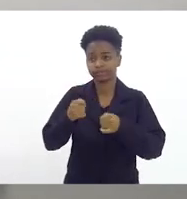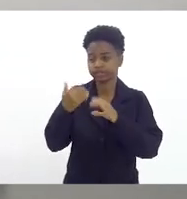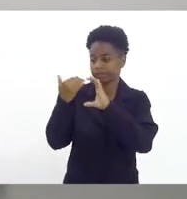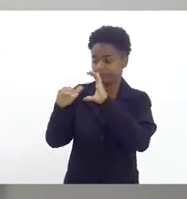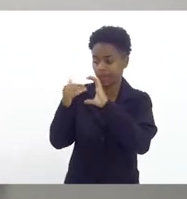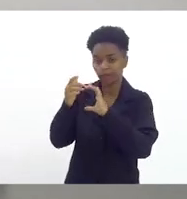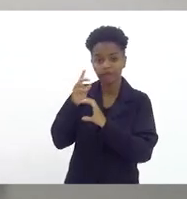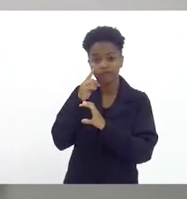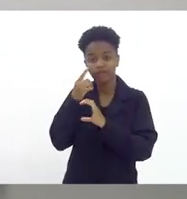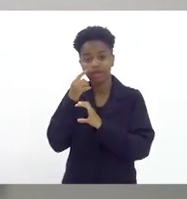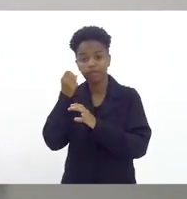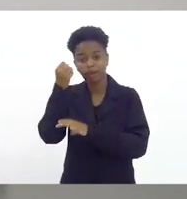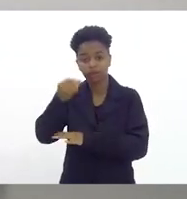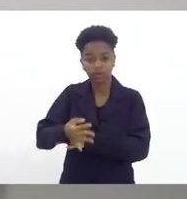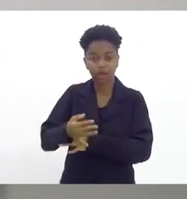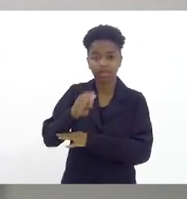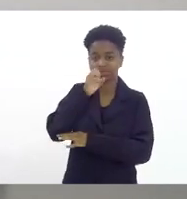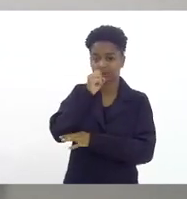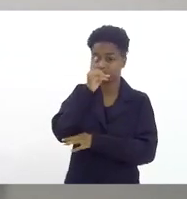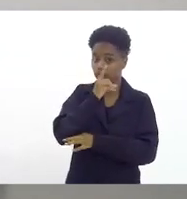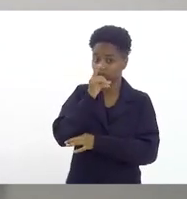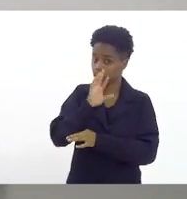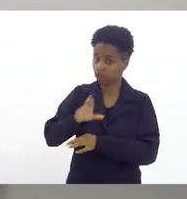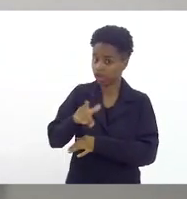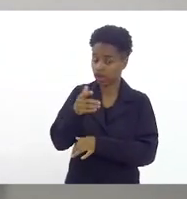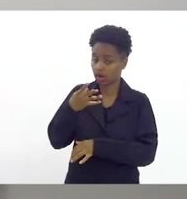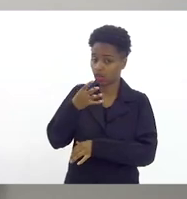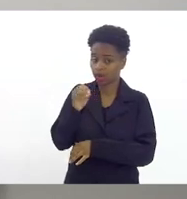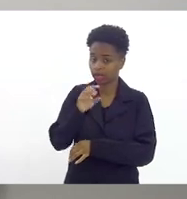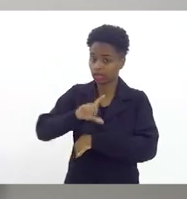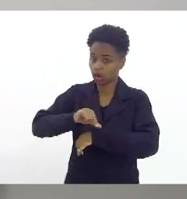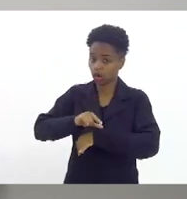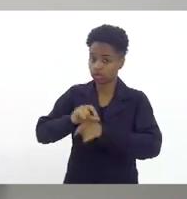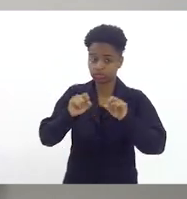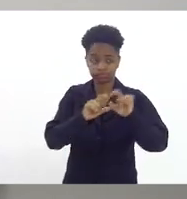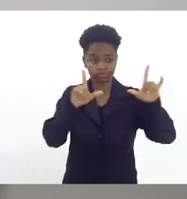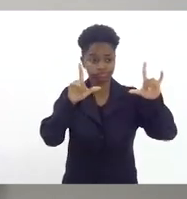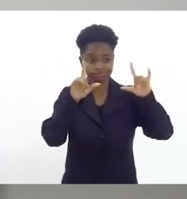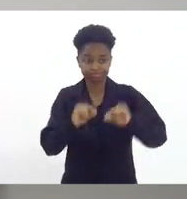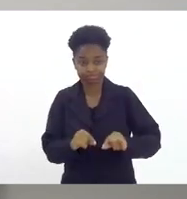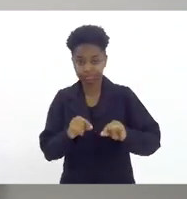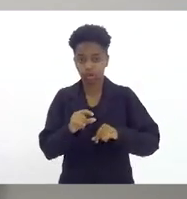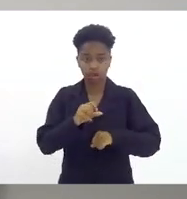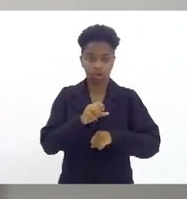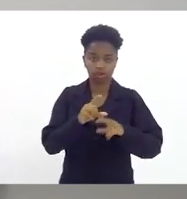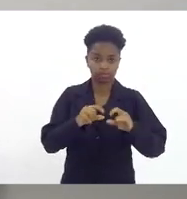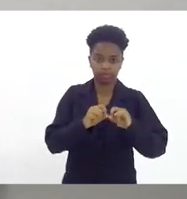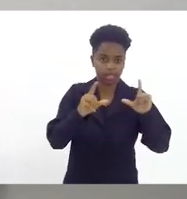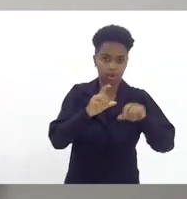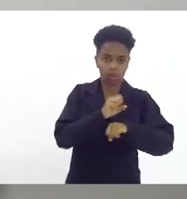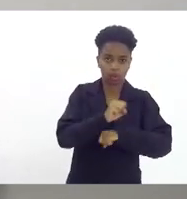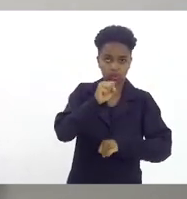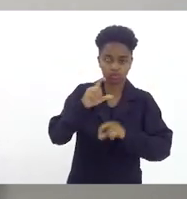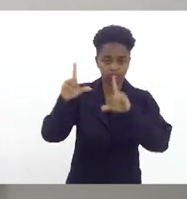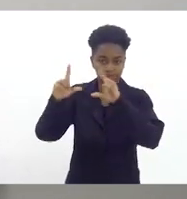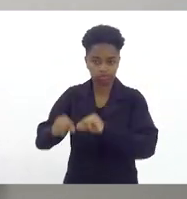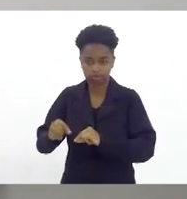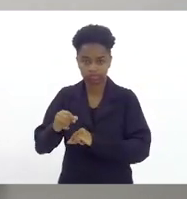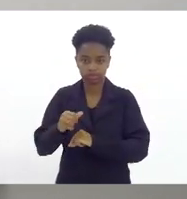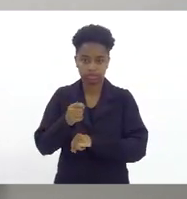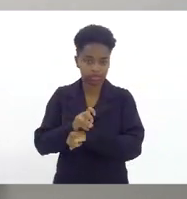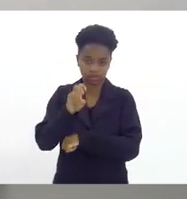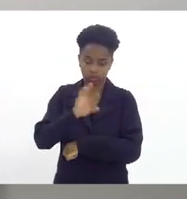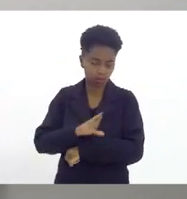ver de madrugada vendo final de semana não 40 horas que liga o computador as oito e desliga as 17 não é